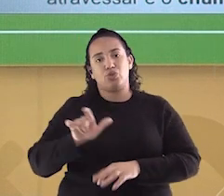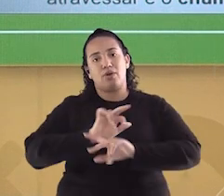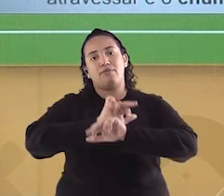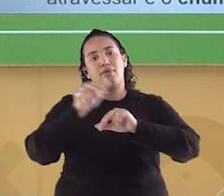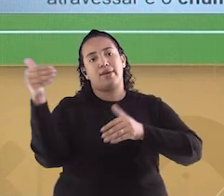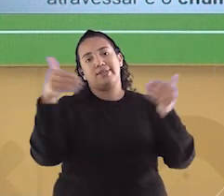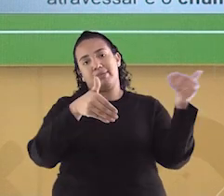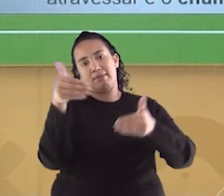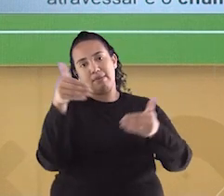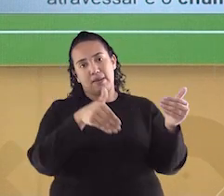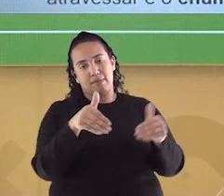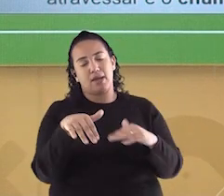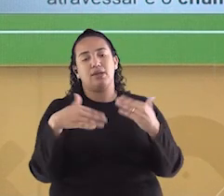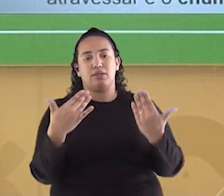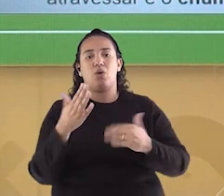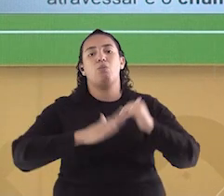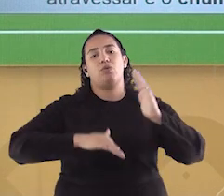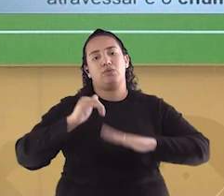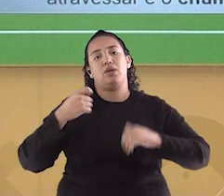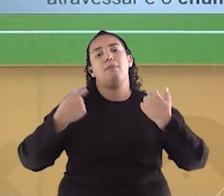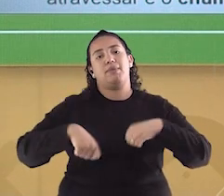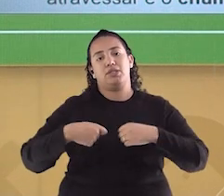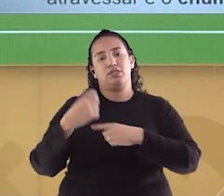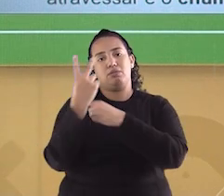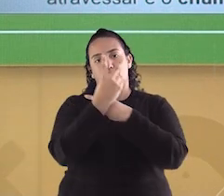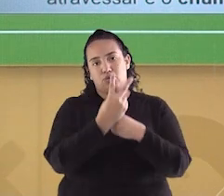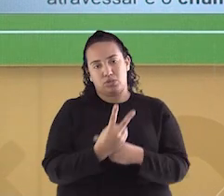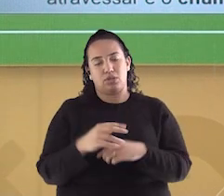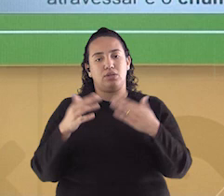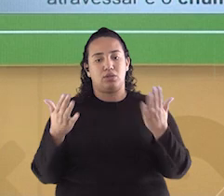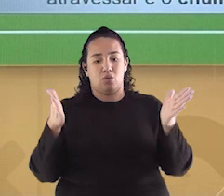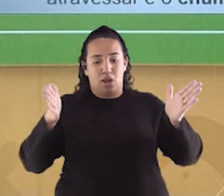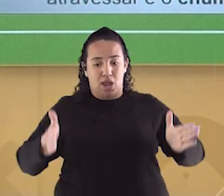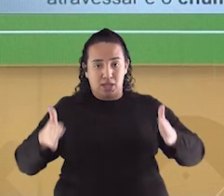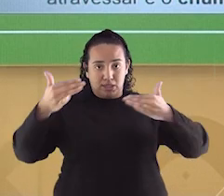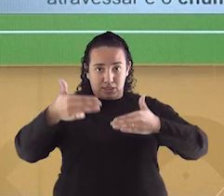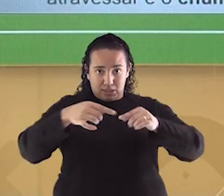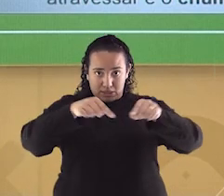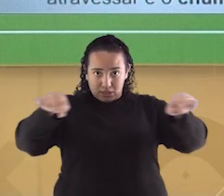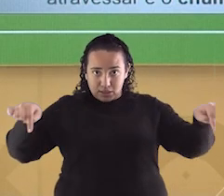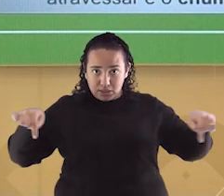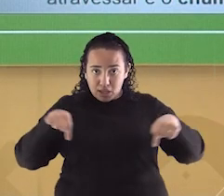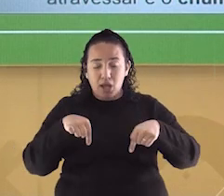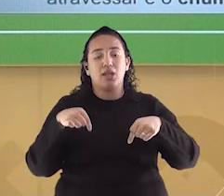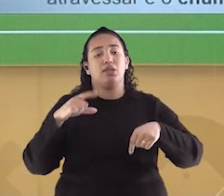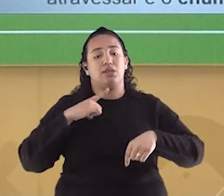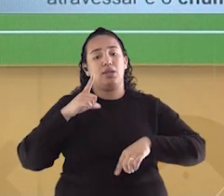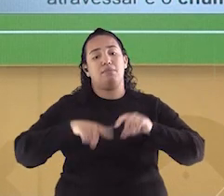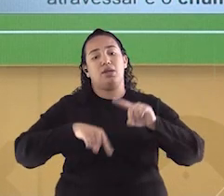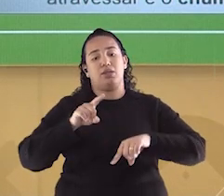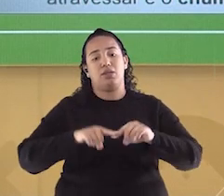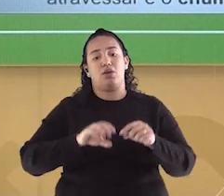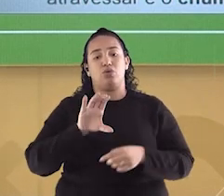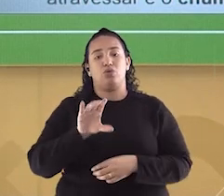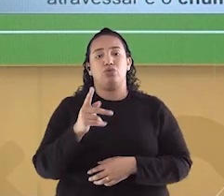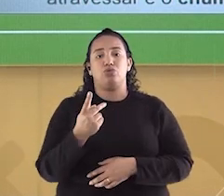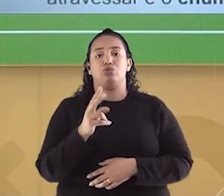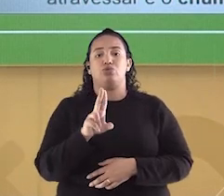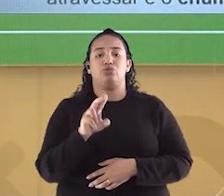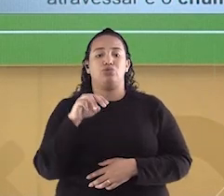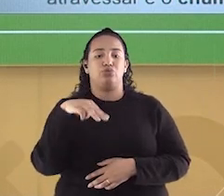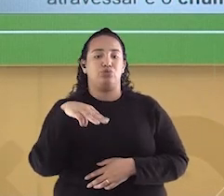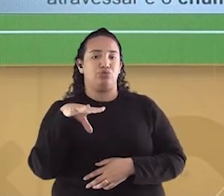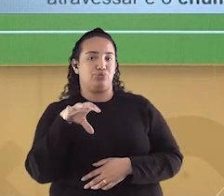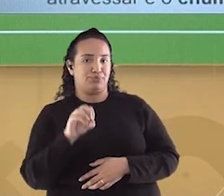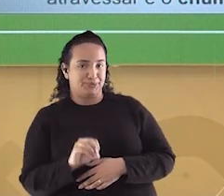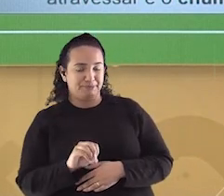muito maior, então ele tem que se proteger, certo? E para isso ele usa um local revestido de chumbo. Não por acaso, aqui vai mais uma